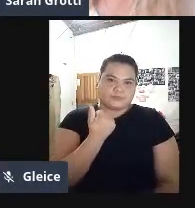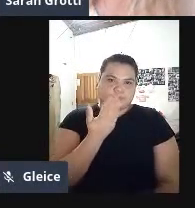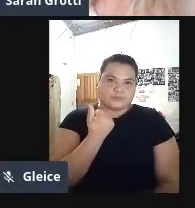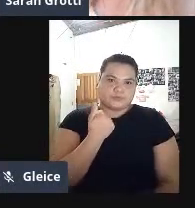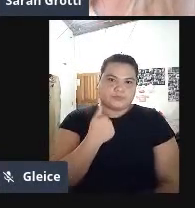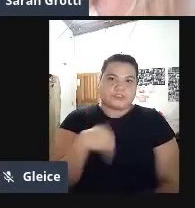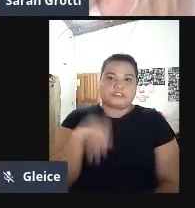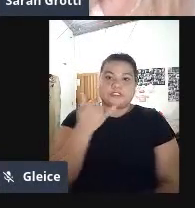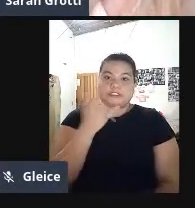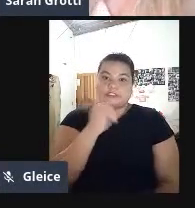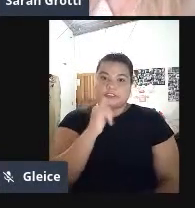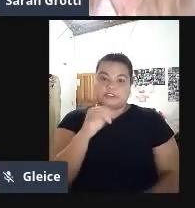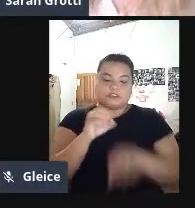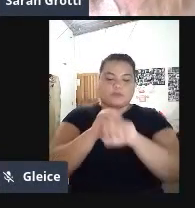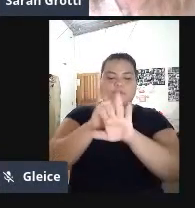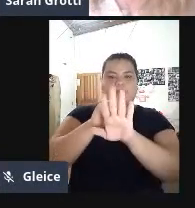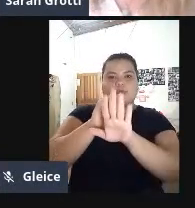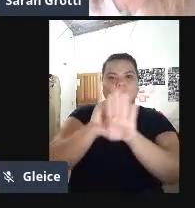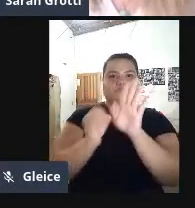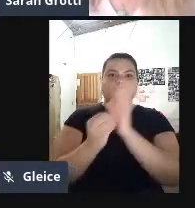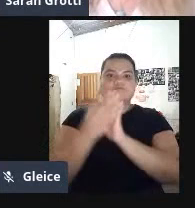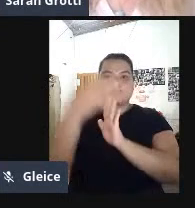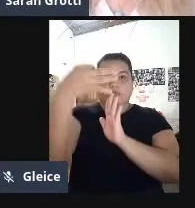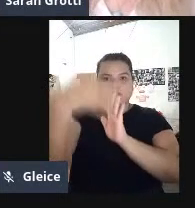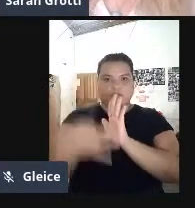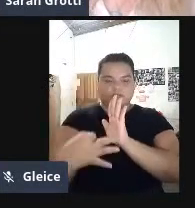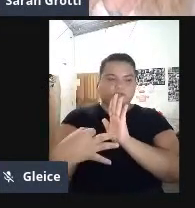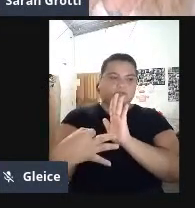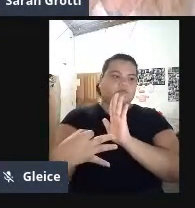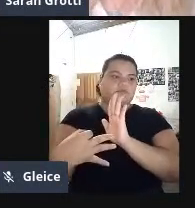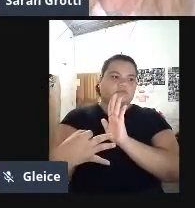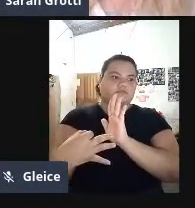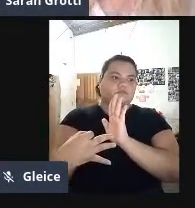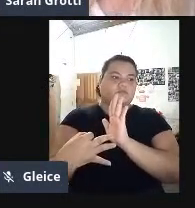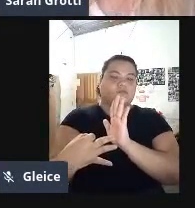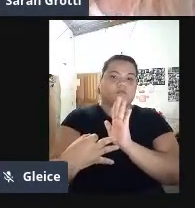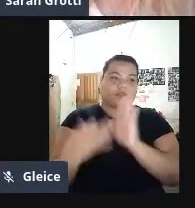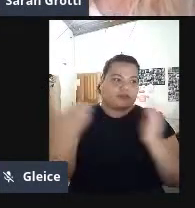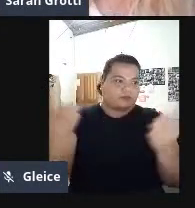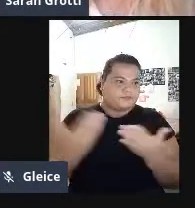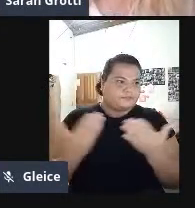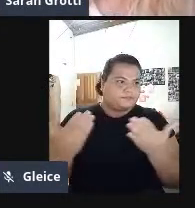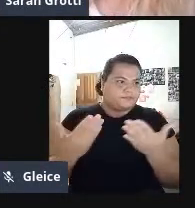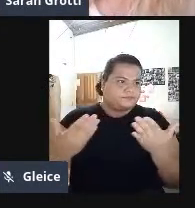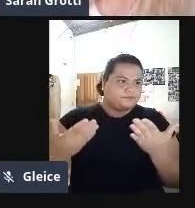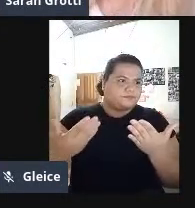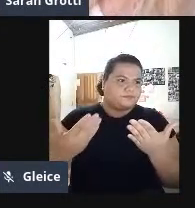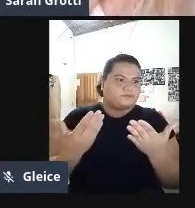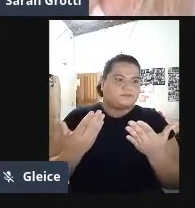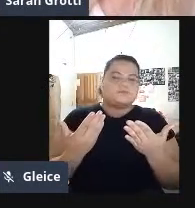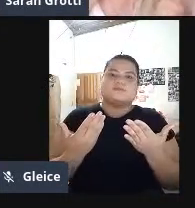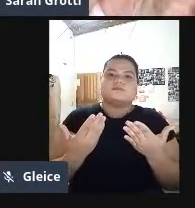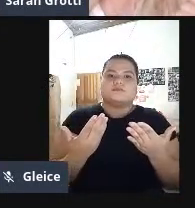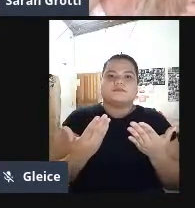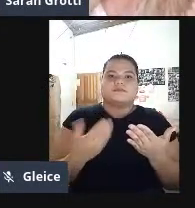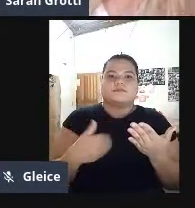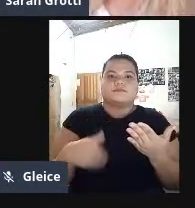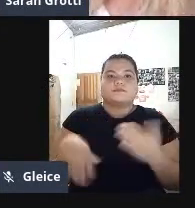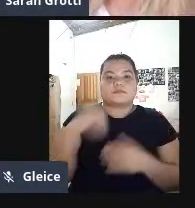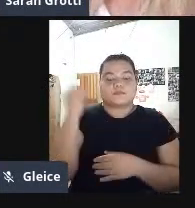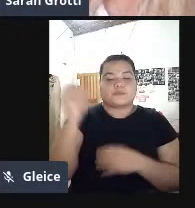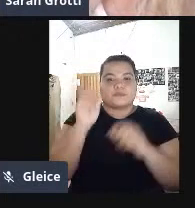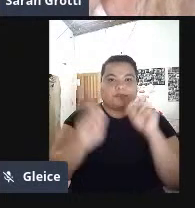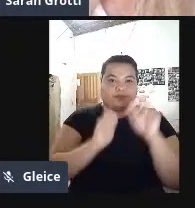de proteína adequado. Com isso, eu trago um ponto muito importante, principalmente para quem